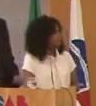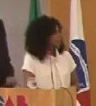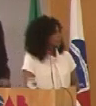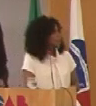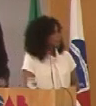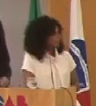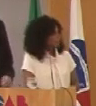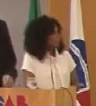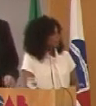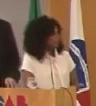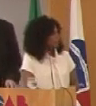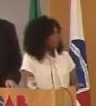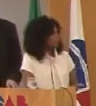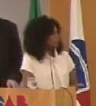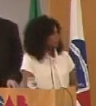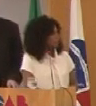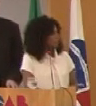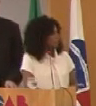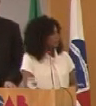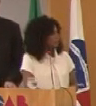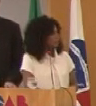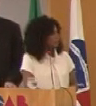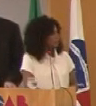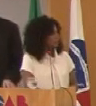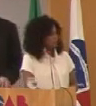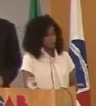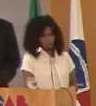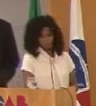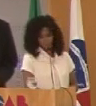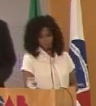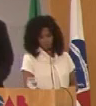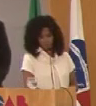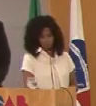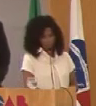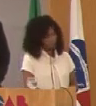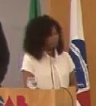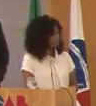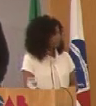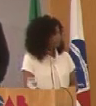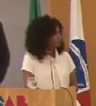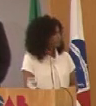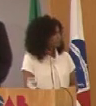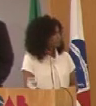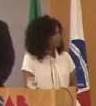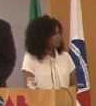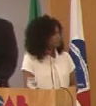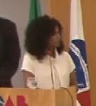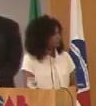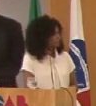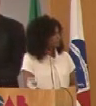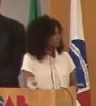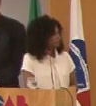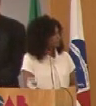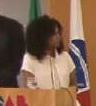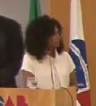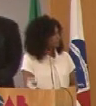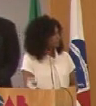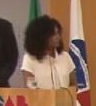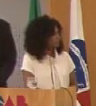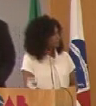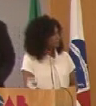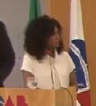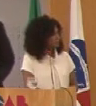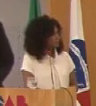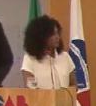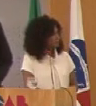Luiz Viana, quero cumprimentar todas as pessoas que integram essa mesa. Mas eu quero fazer uma saudação